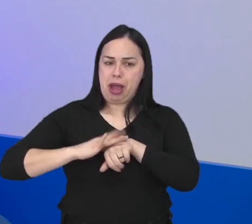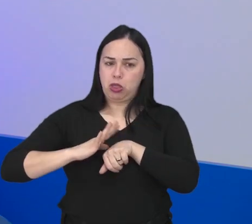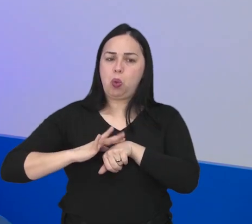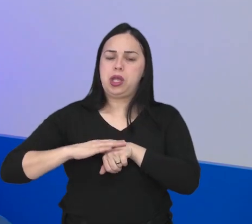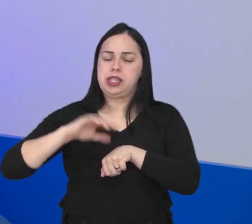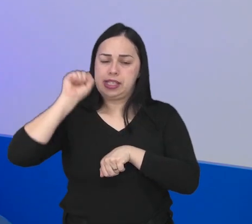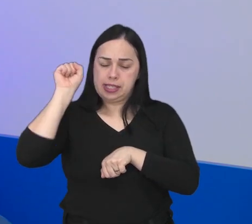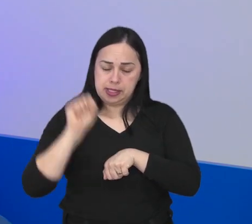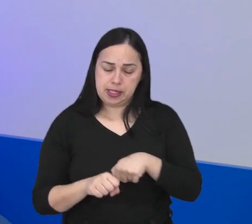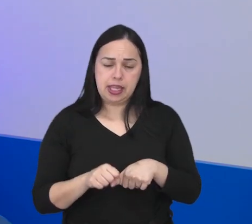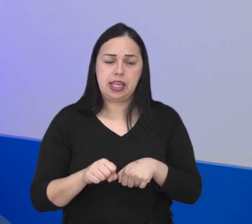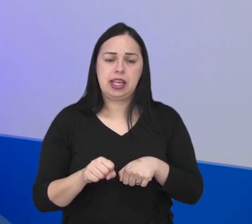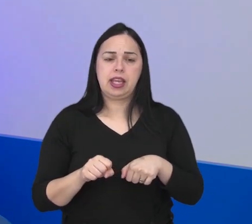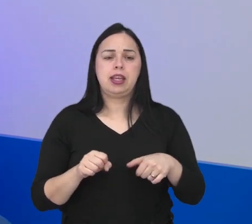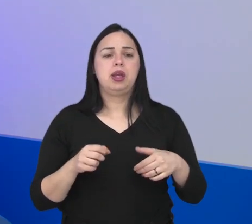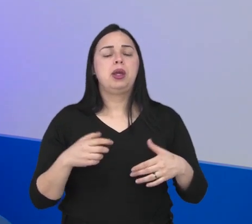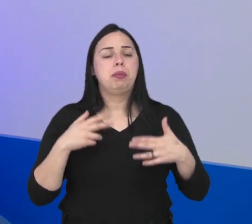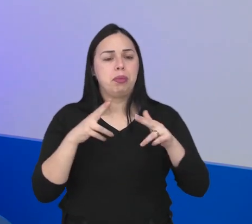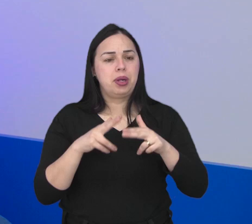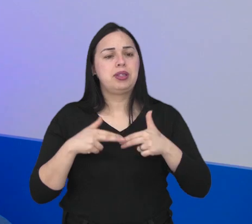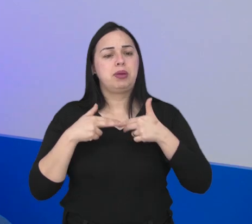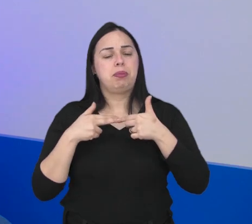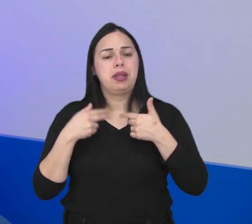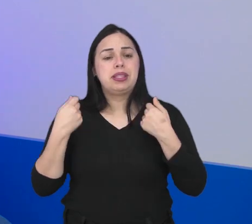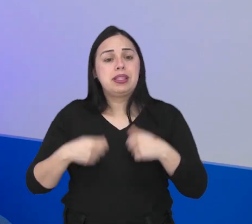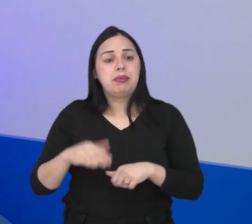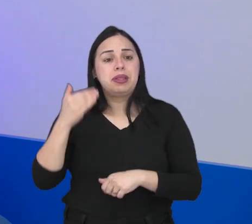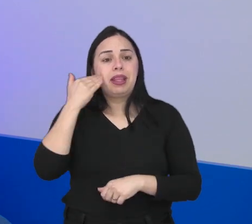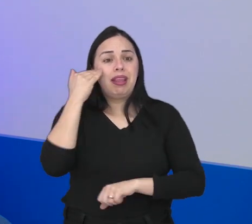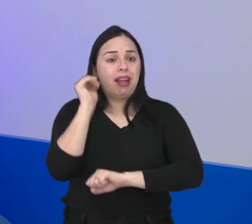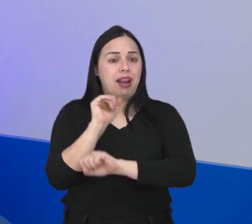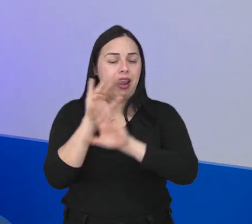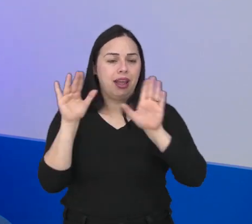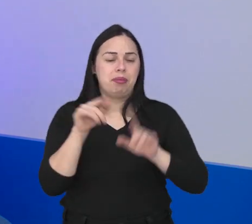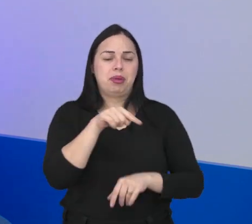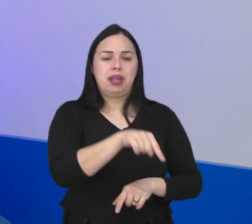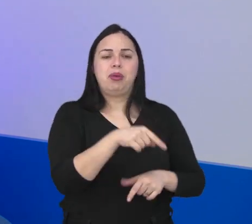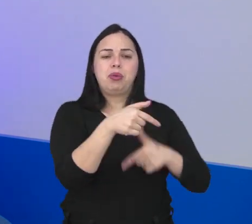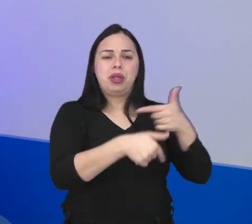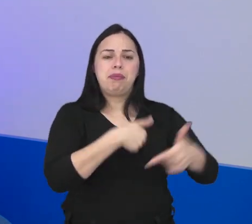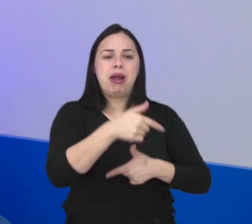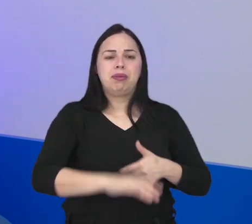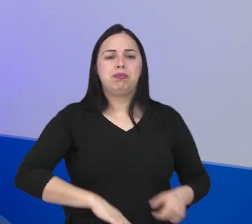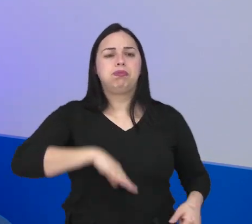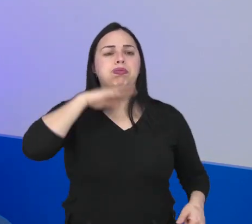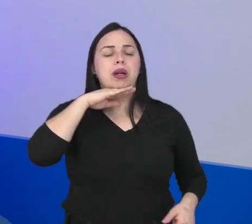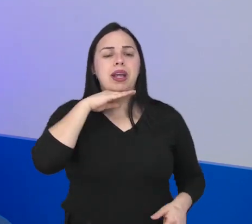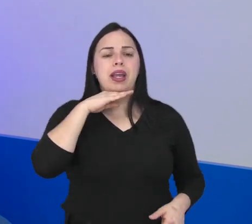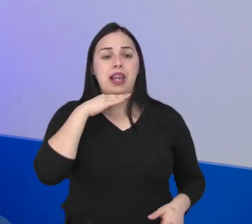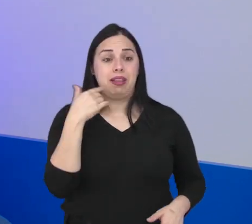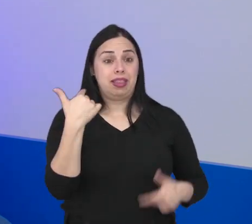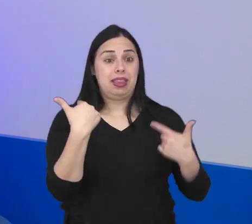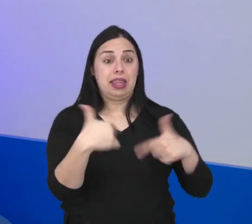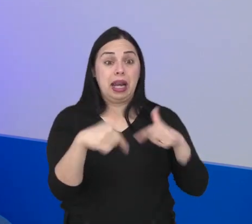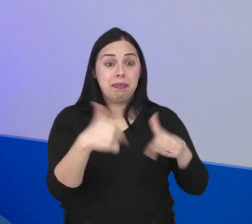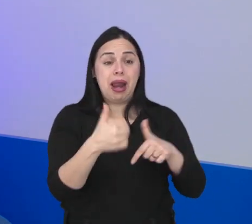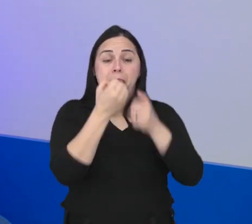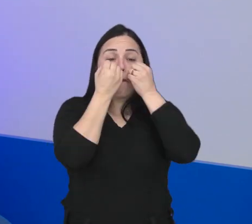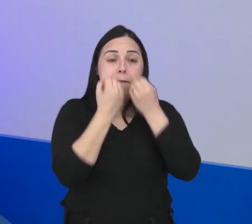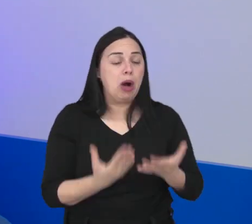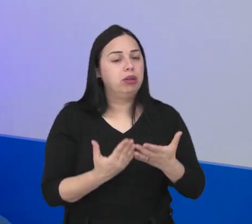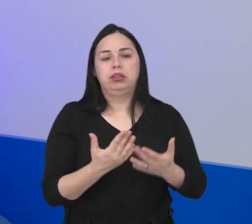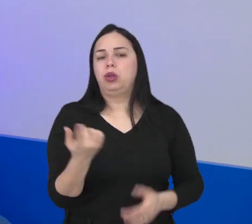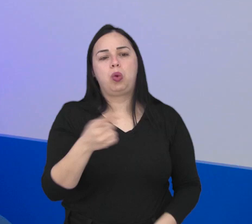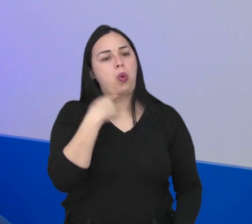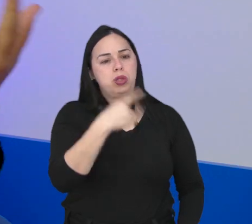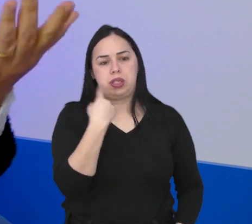sim, como uma doença laboral, e a gente precisa ter um olhar para isso, porque um trabalhador esgotado, ele jamais vai conseguir produzir o